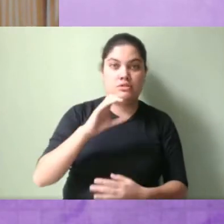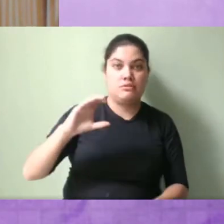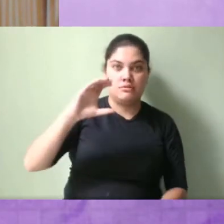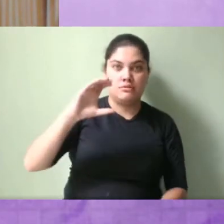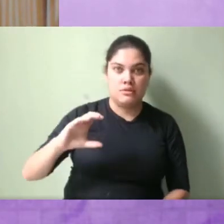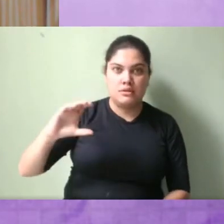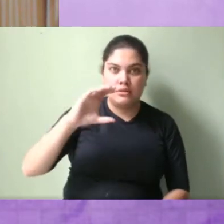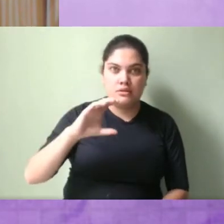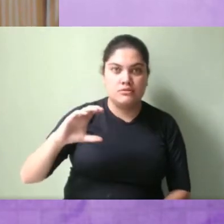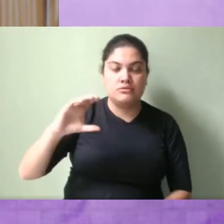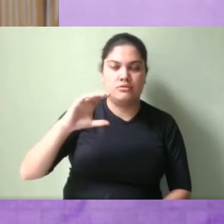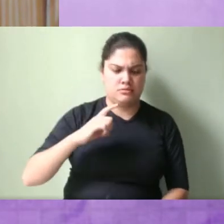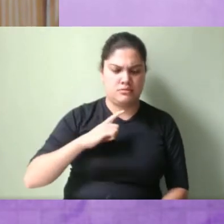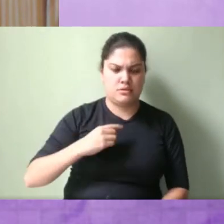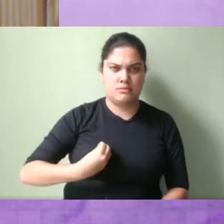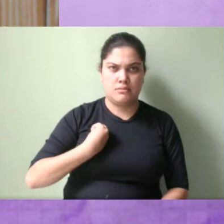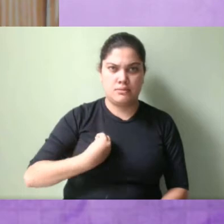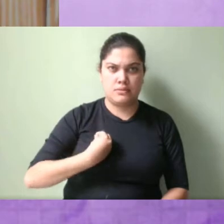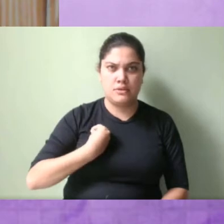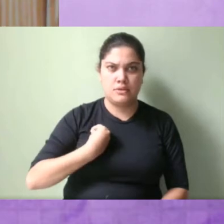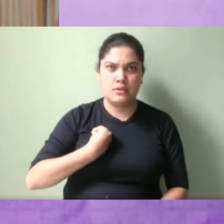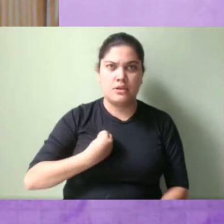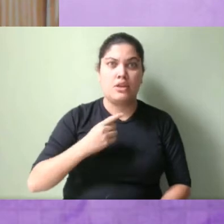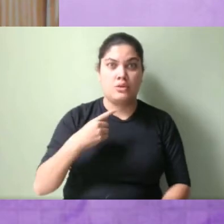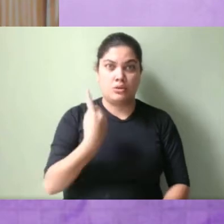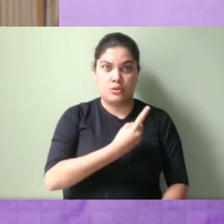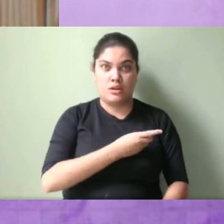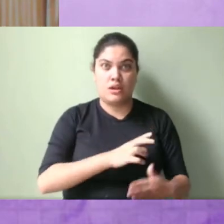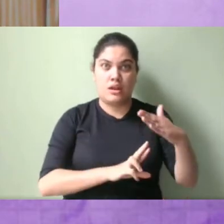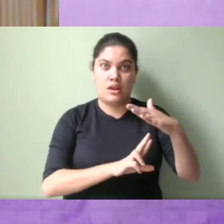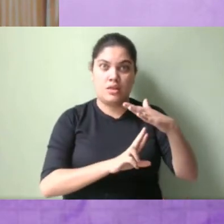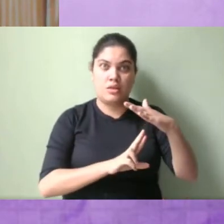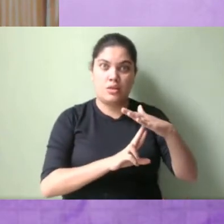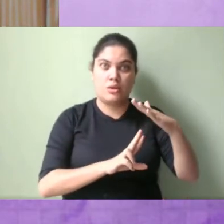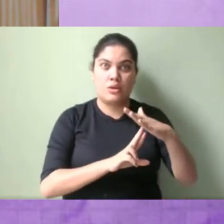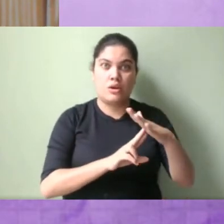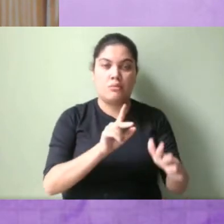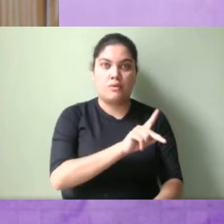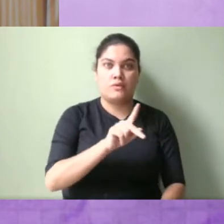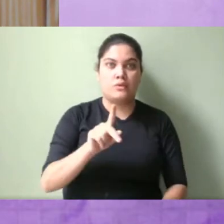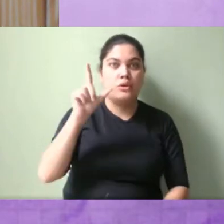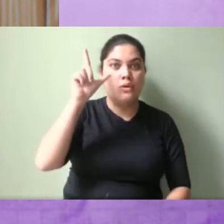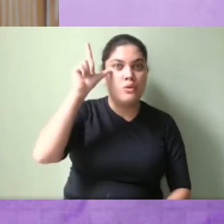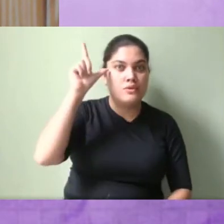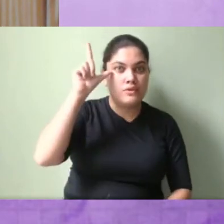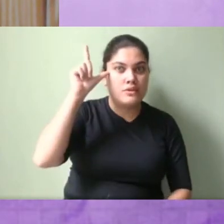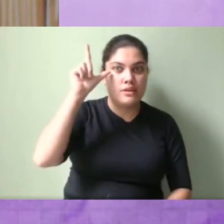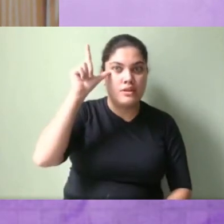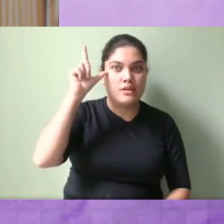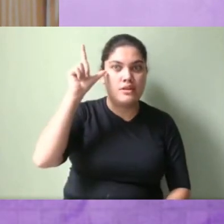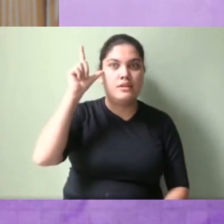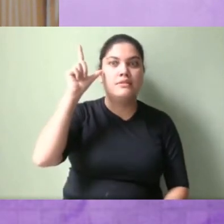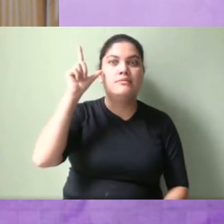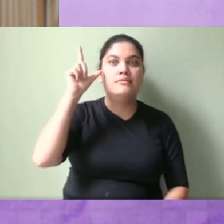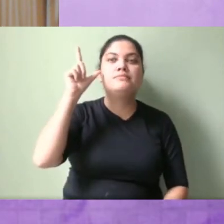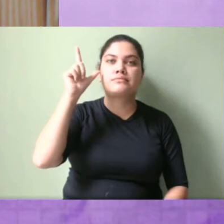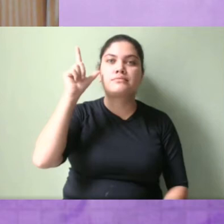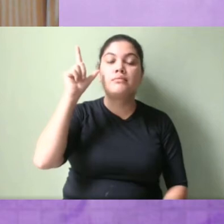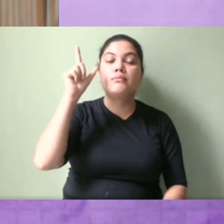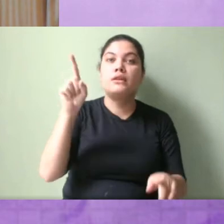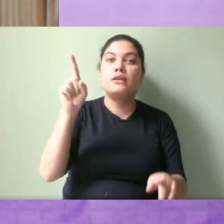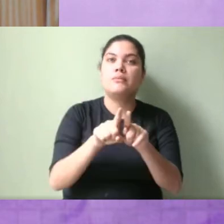de Brasília, né? Campus Taguatinga, Campus Ceilândia, aqui com a presença da